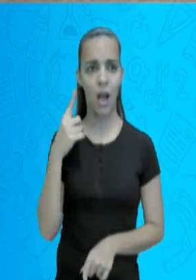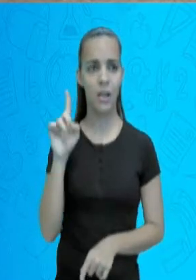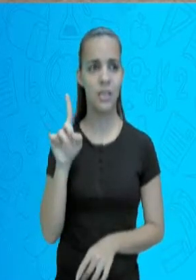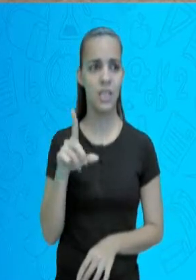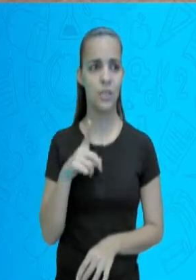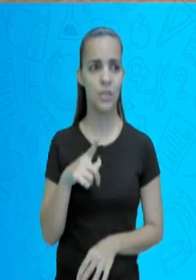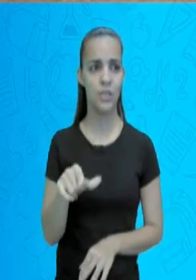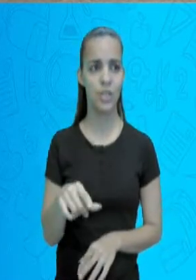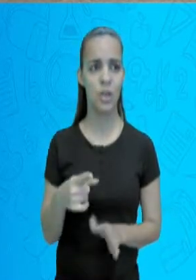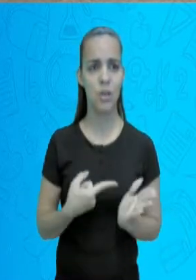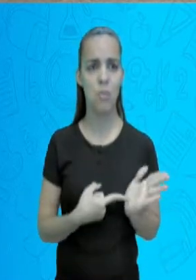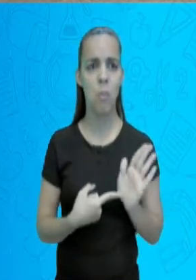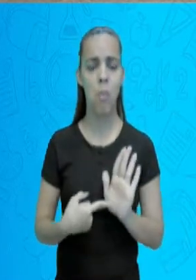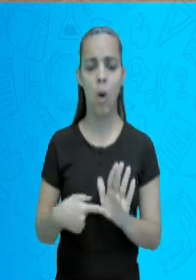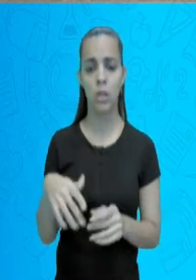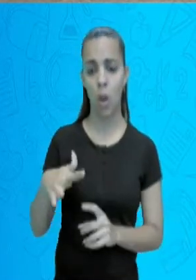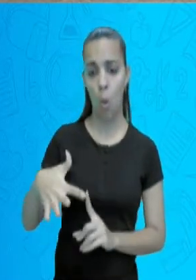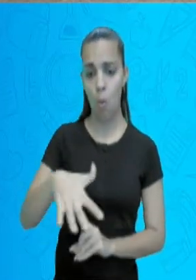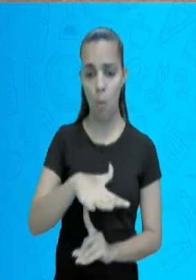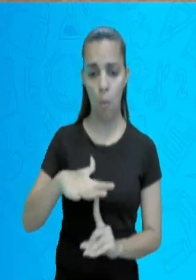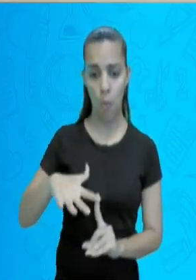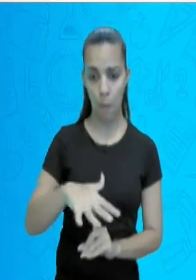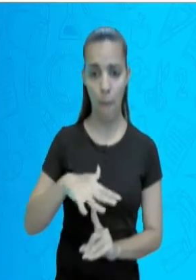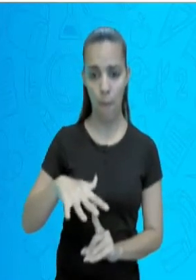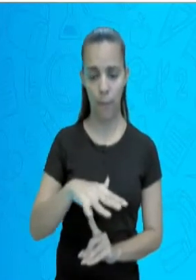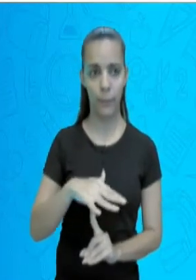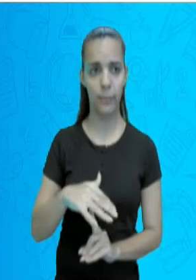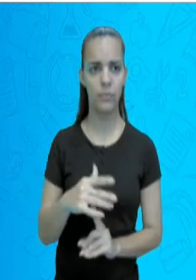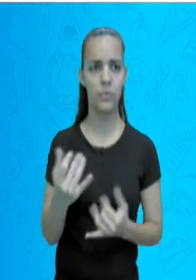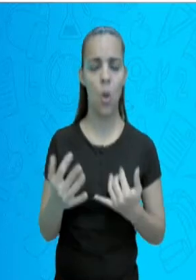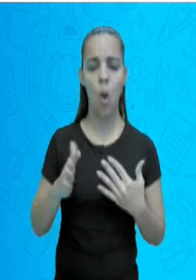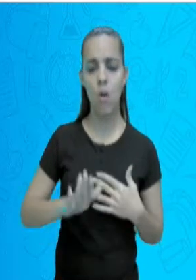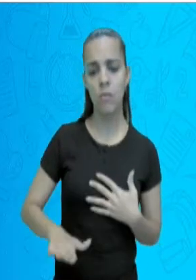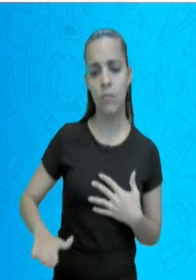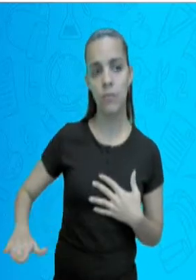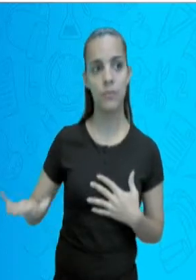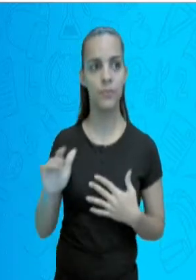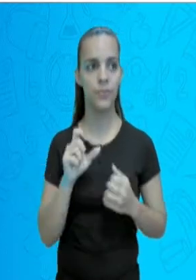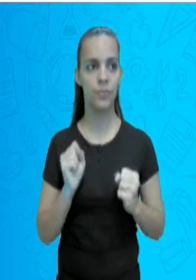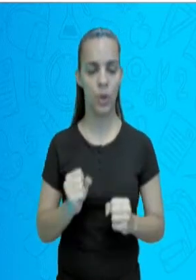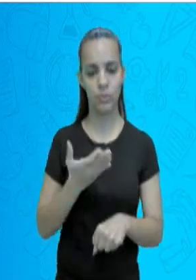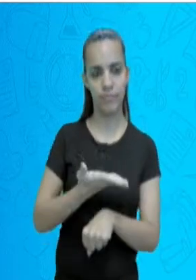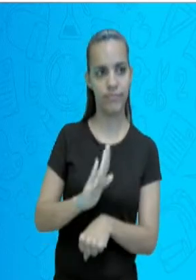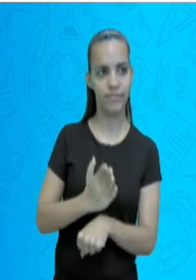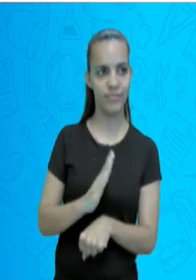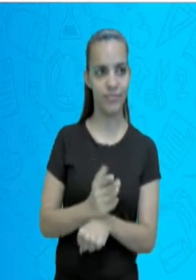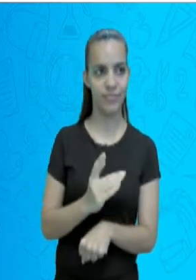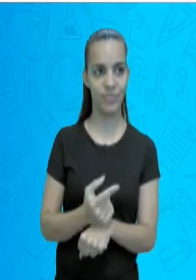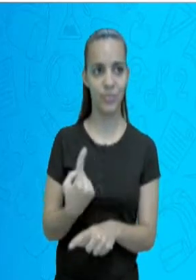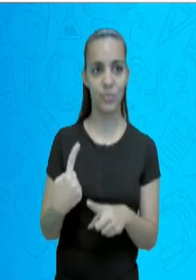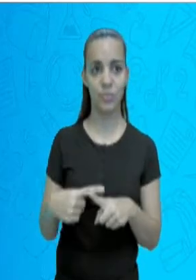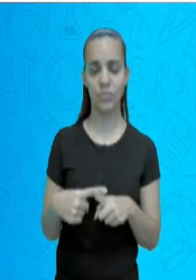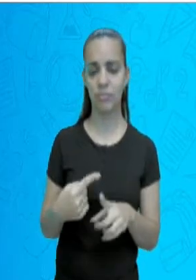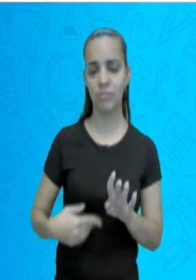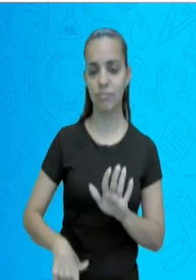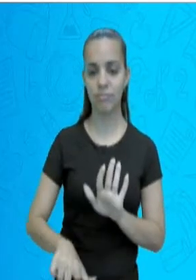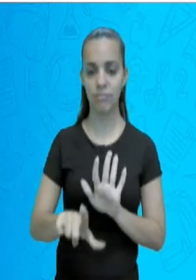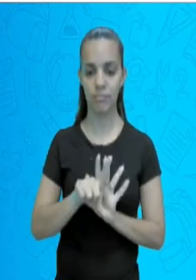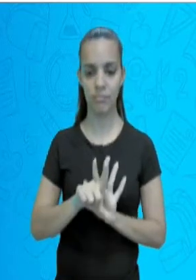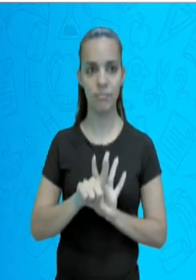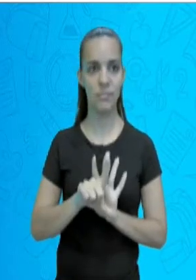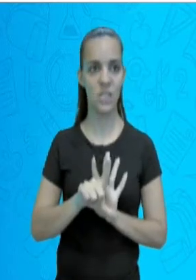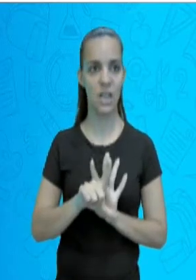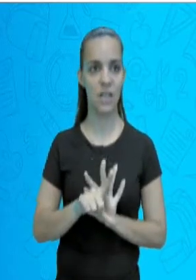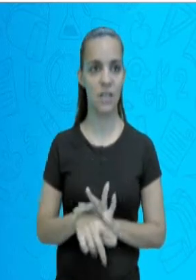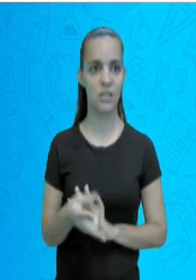parque, onde as crianças são ensinadas as leis de trânsito, mas o que mais me chamou a